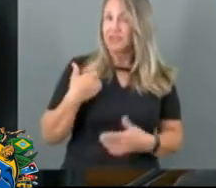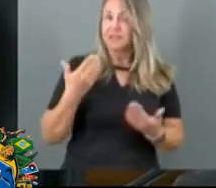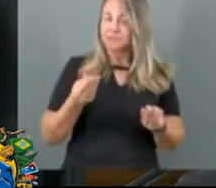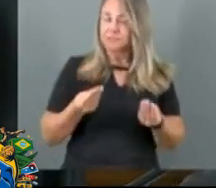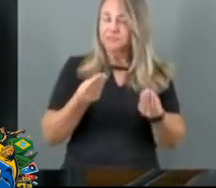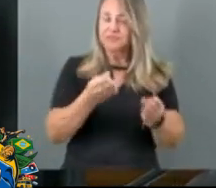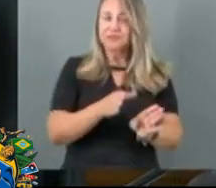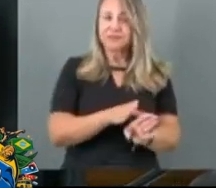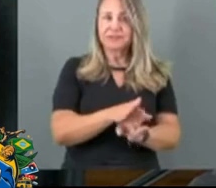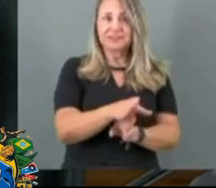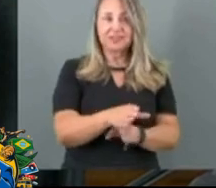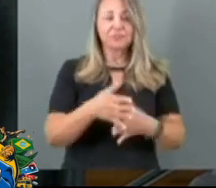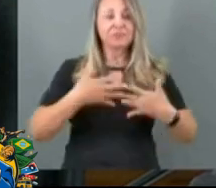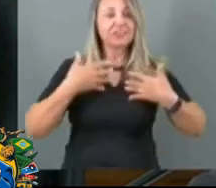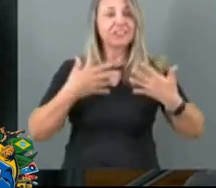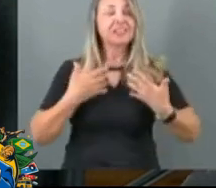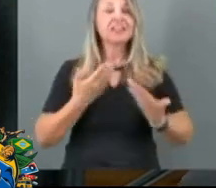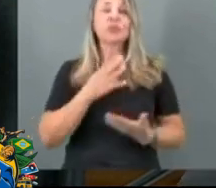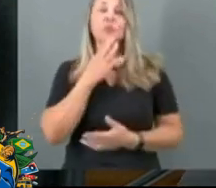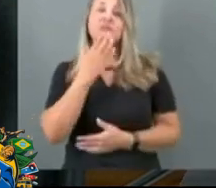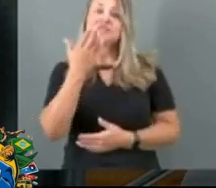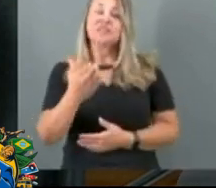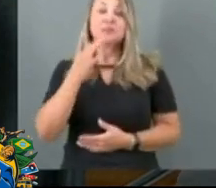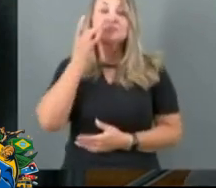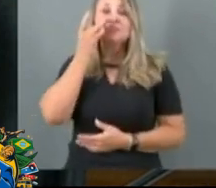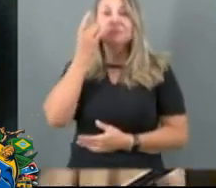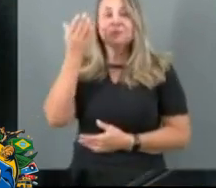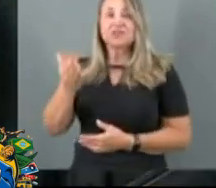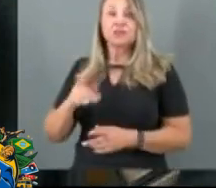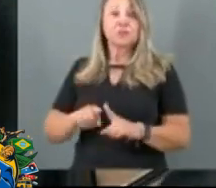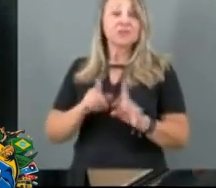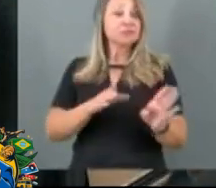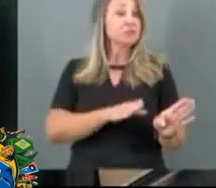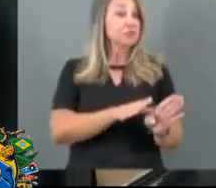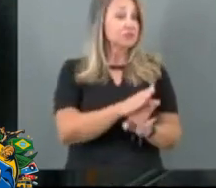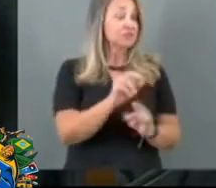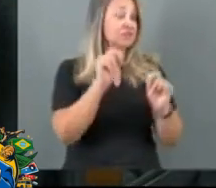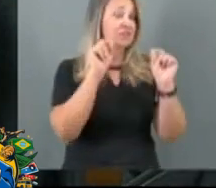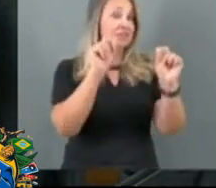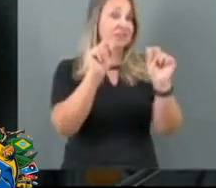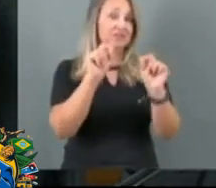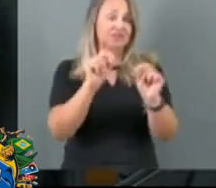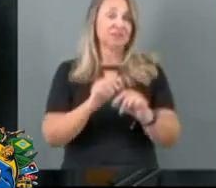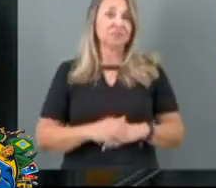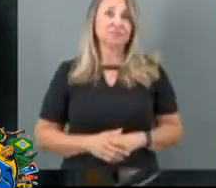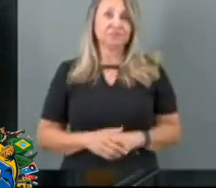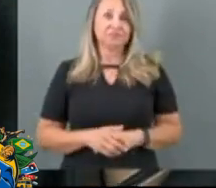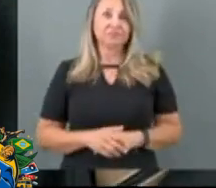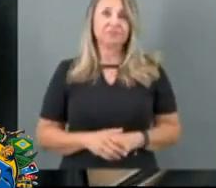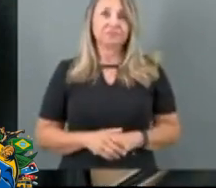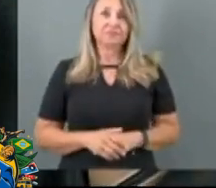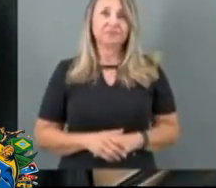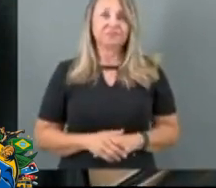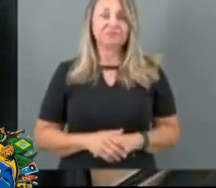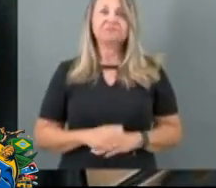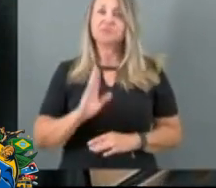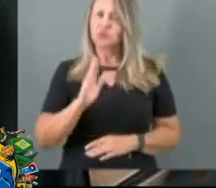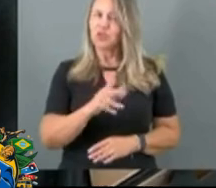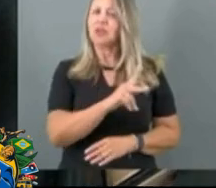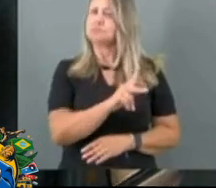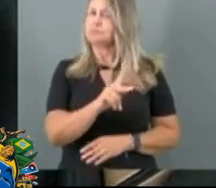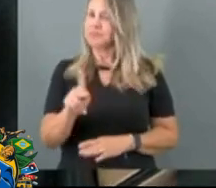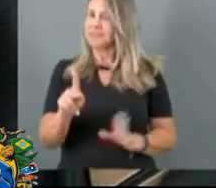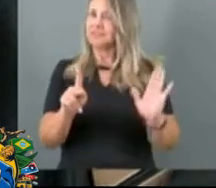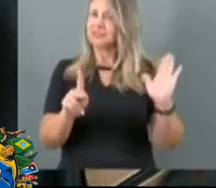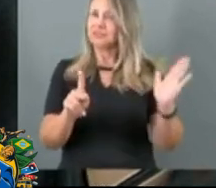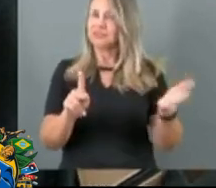foi uma alegria lhe conhecer pessoalmente, mas o conselho que eu queria lhe dar é o seguinte: presidente, já vou lhe chamar de presidente,